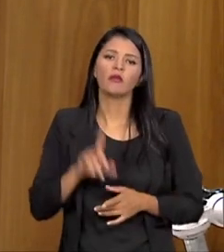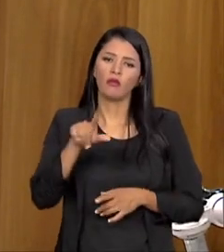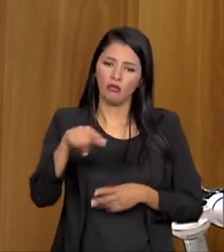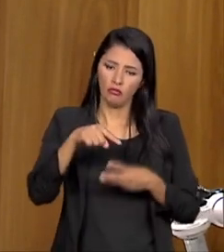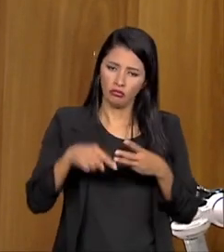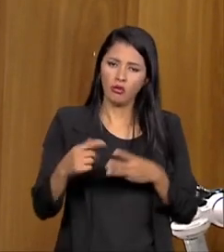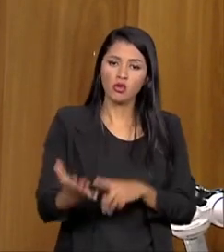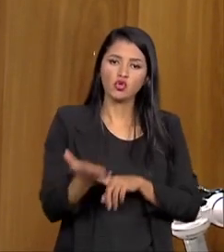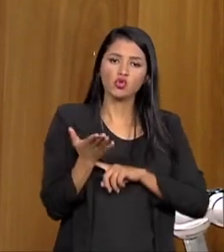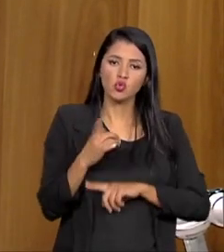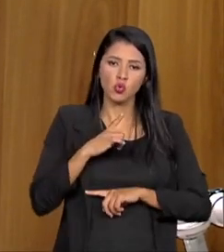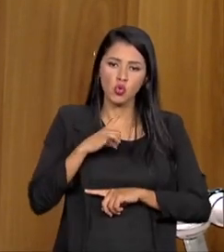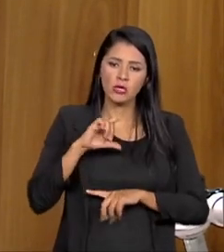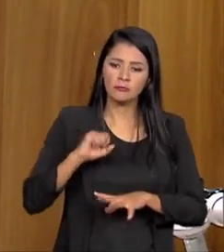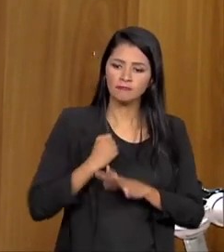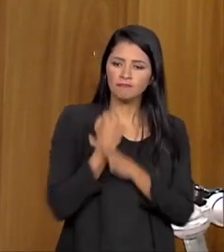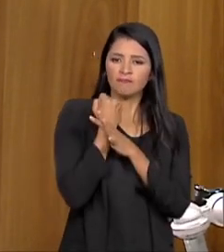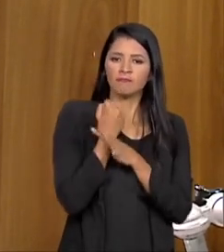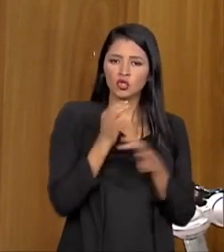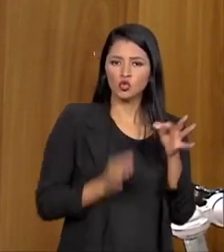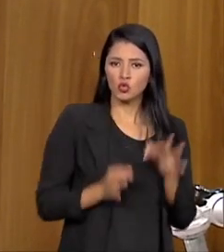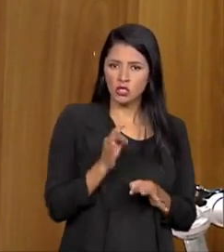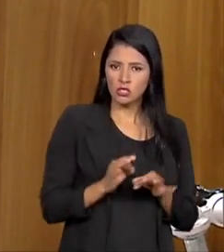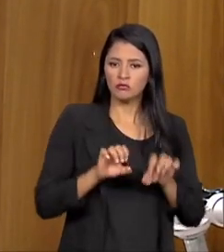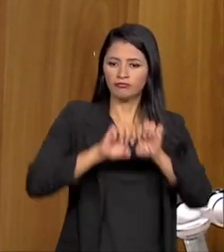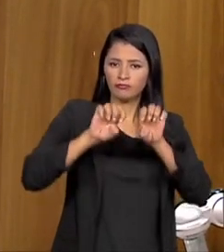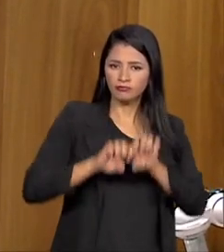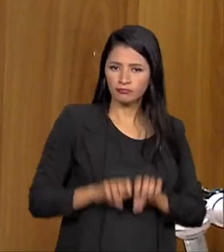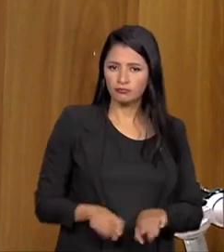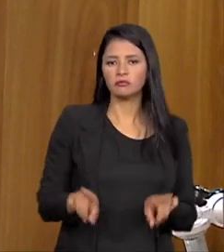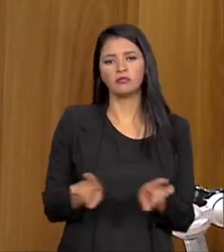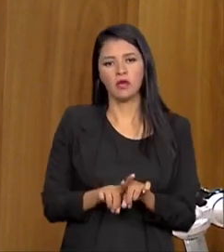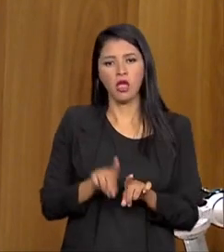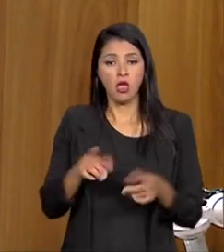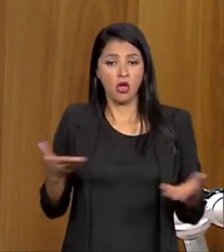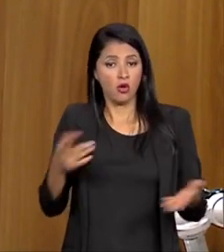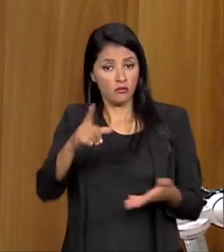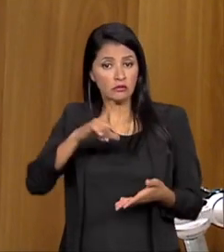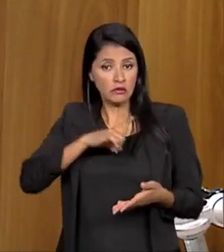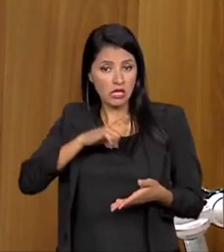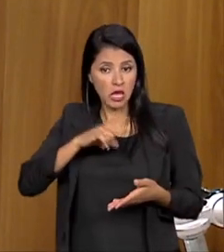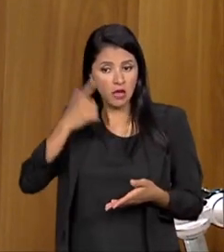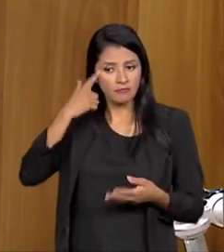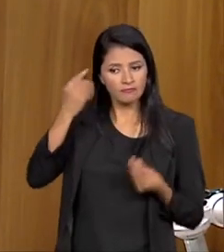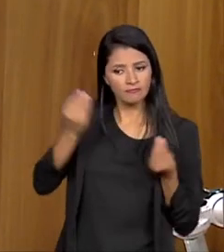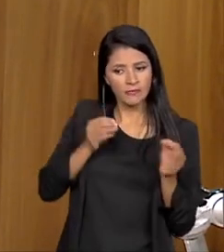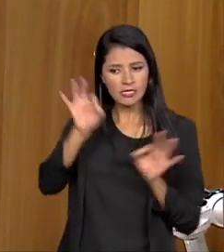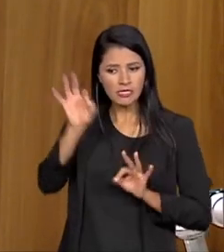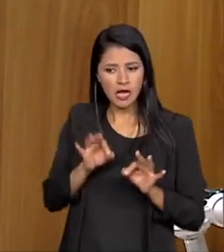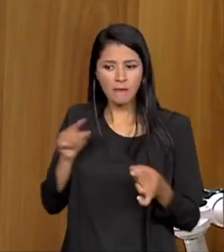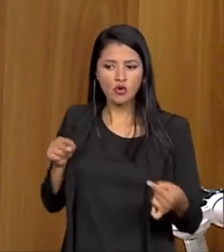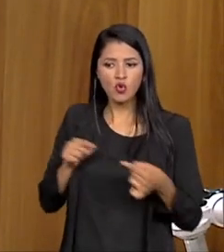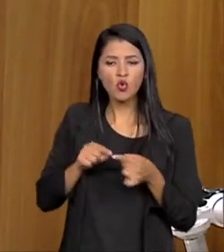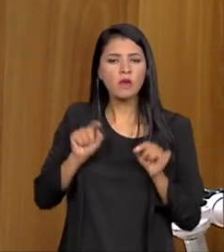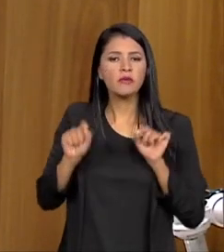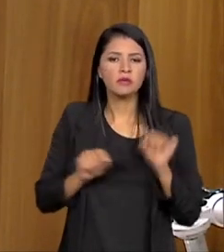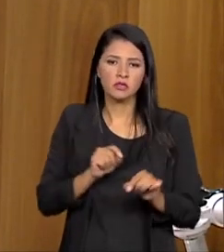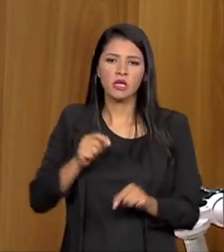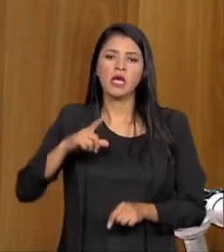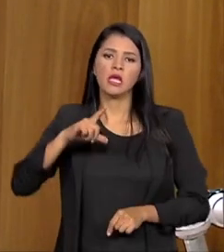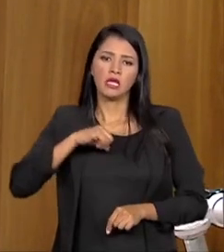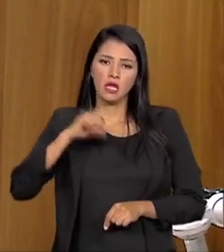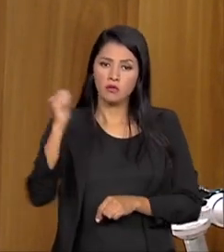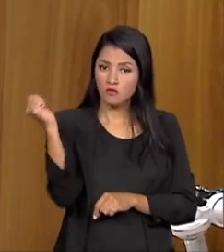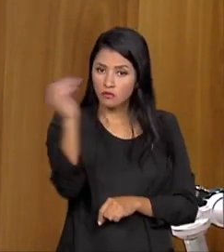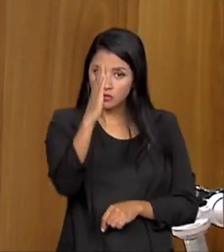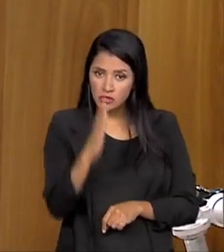a trazer segurança jurídica e estrutura e você agora tendo planos sabendo que você tem que atingir nós temos aí o